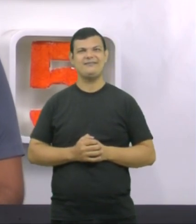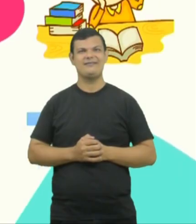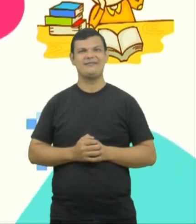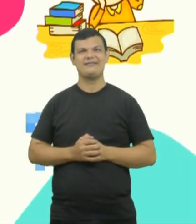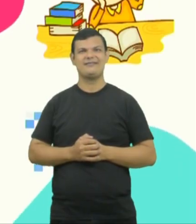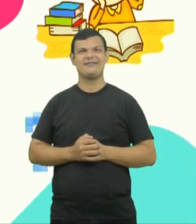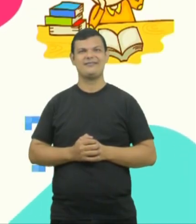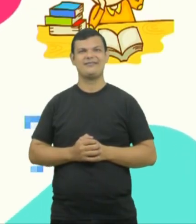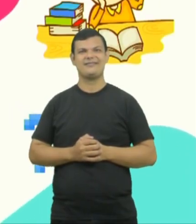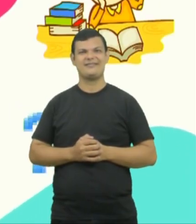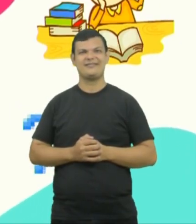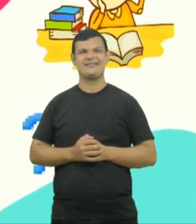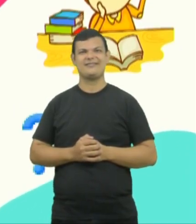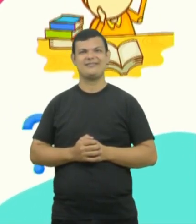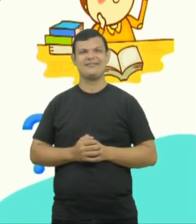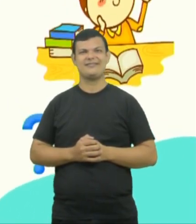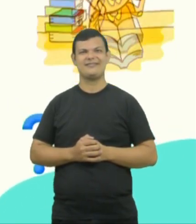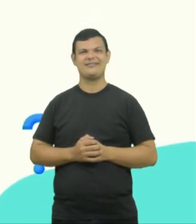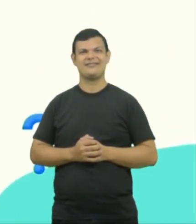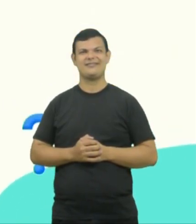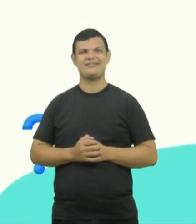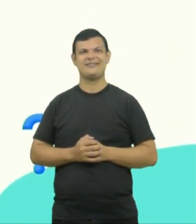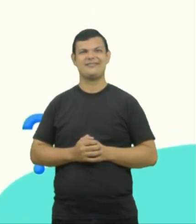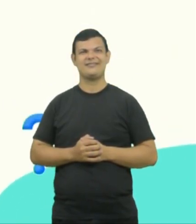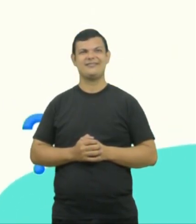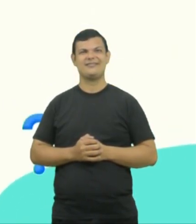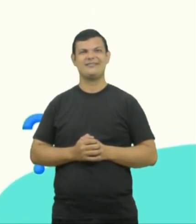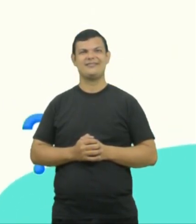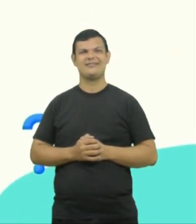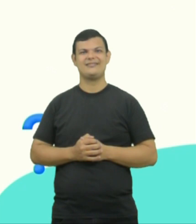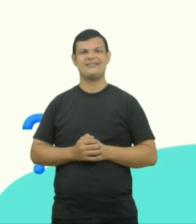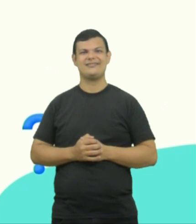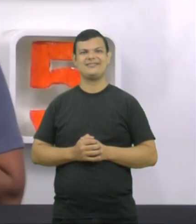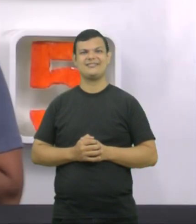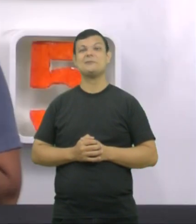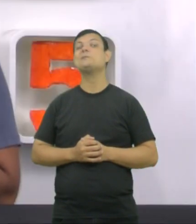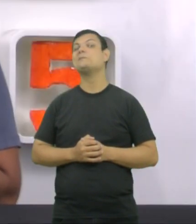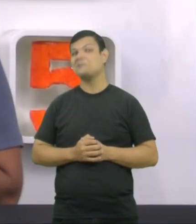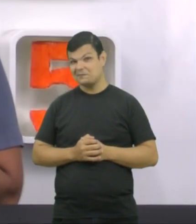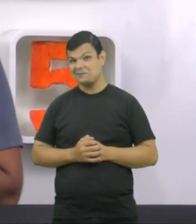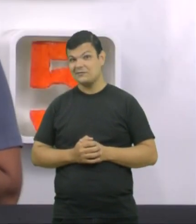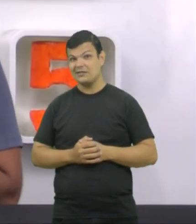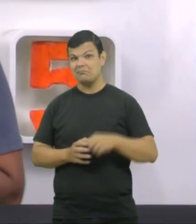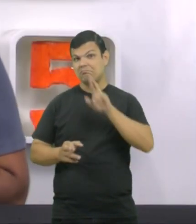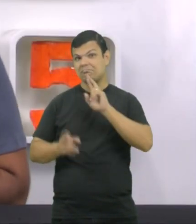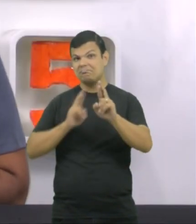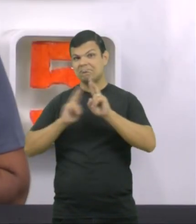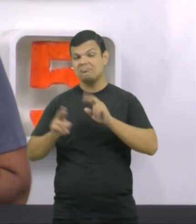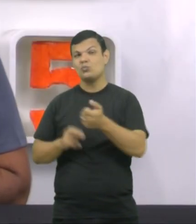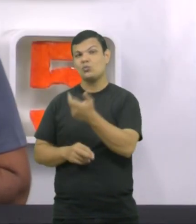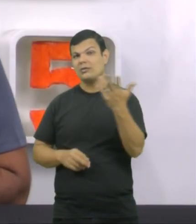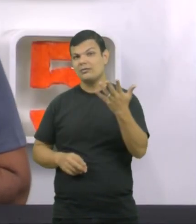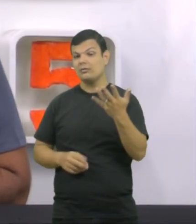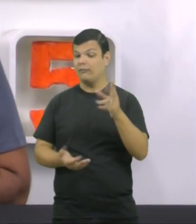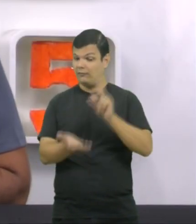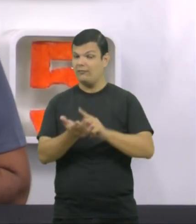um machado. Muito bem. E finalmente o lenhador mandou o... Isso, o pedaço de pau ajudar o